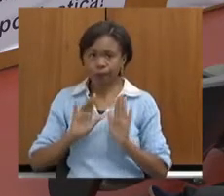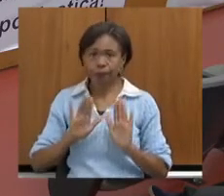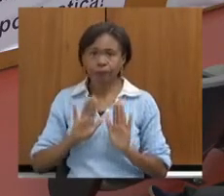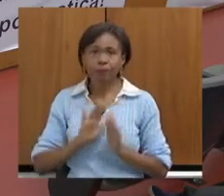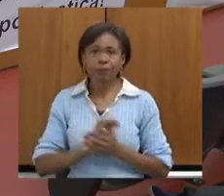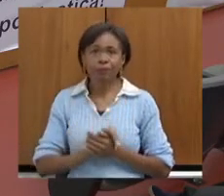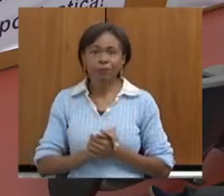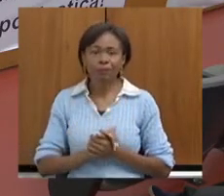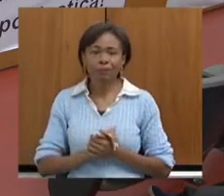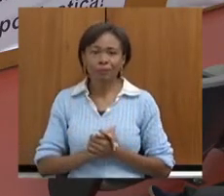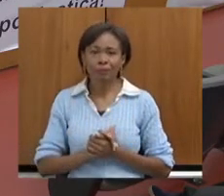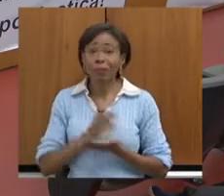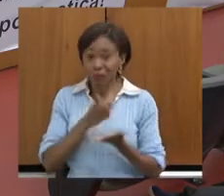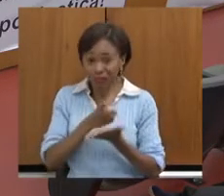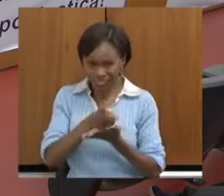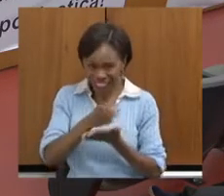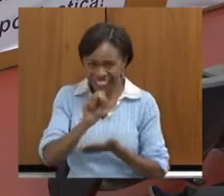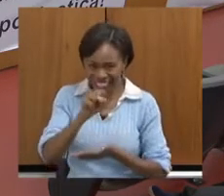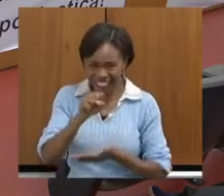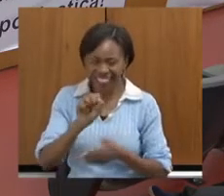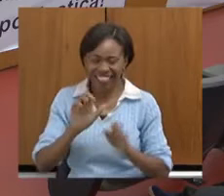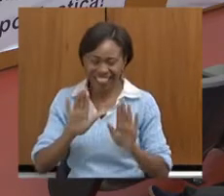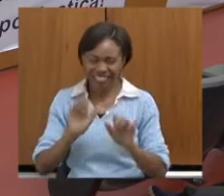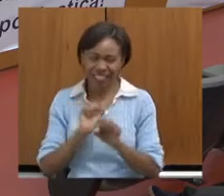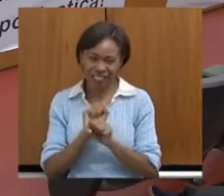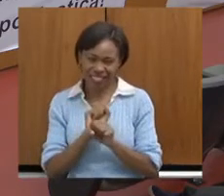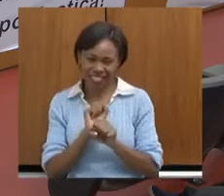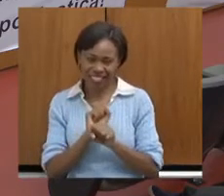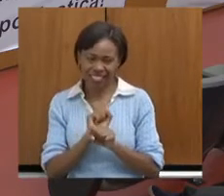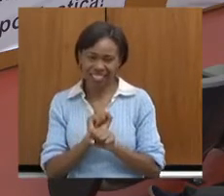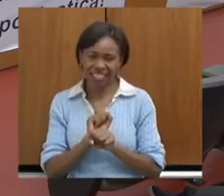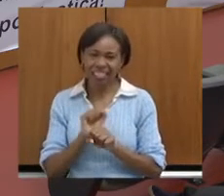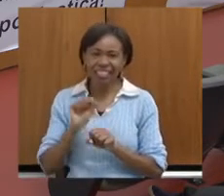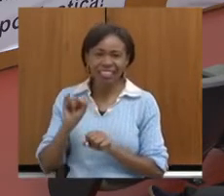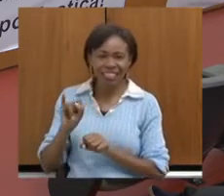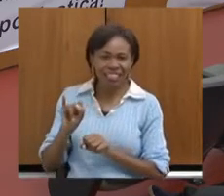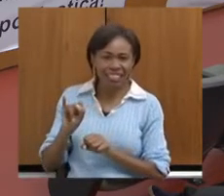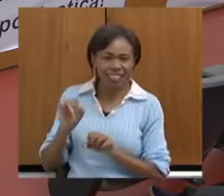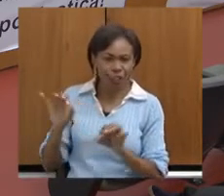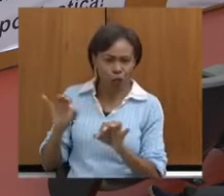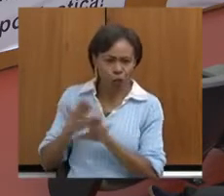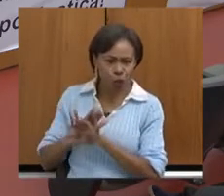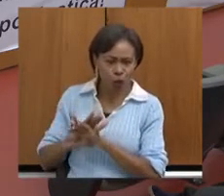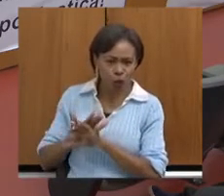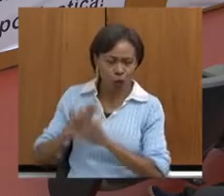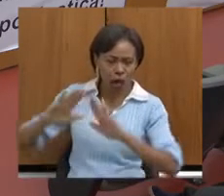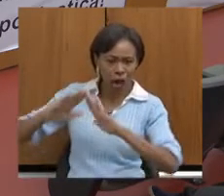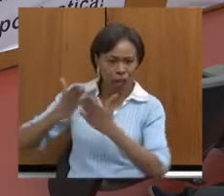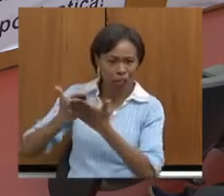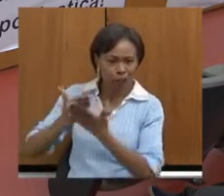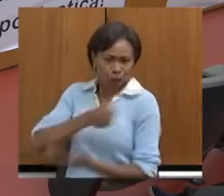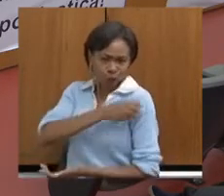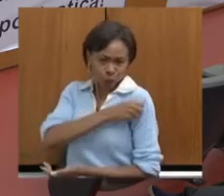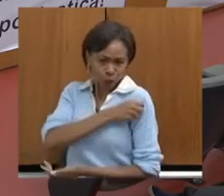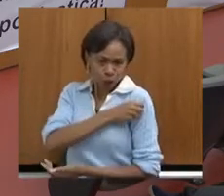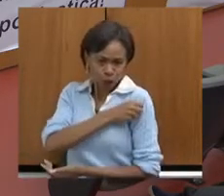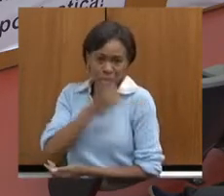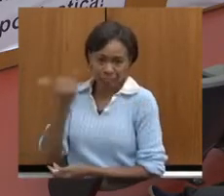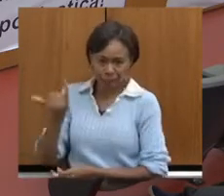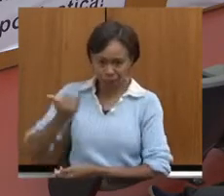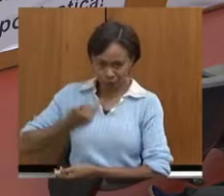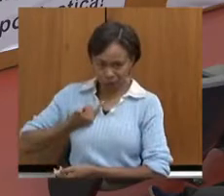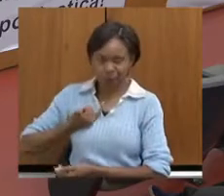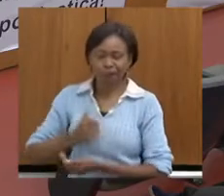Então nós vamos continuar aí quando tiver tudo OK com a escola aí vocês me avisam tá bem